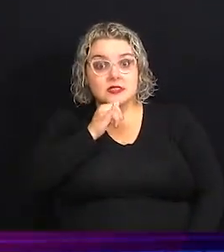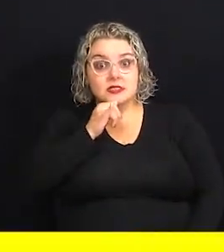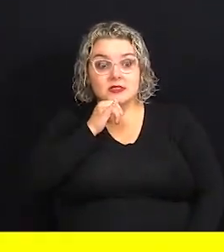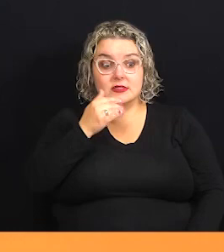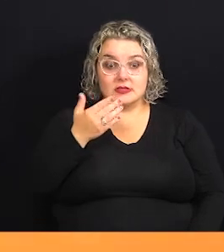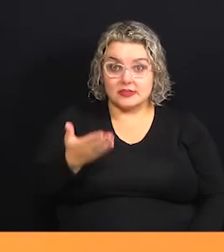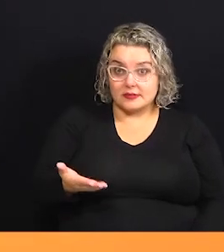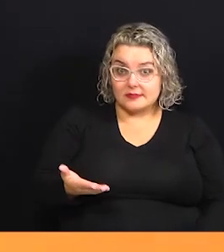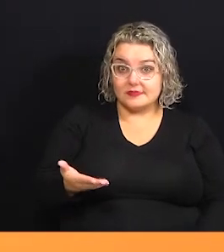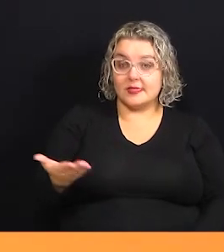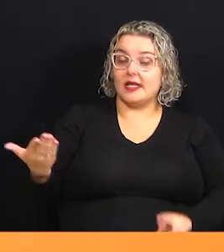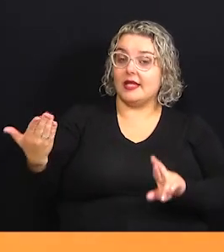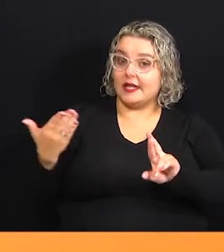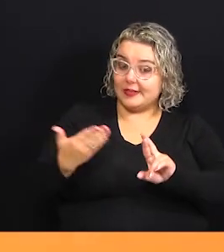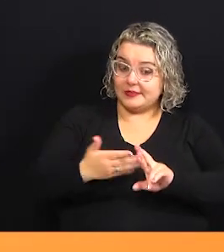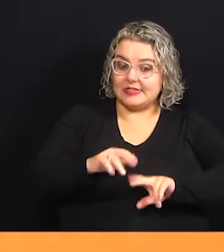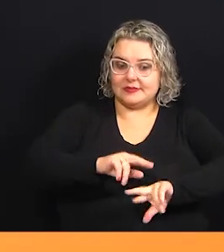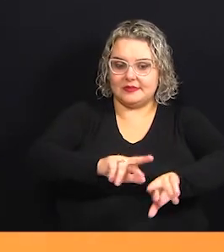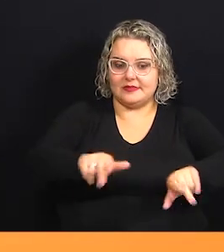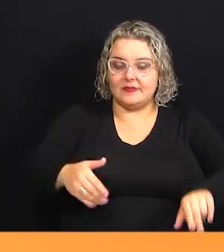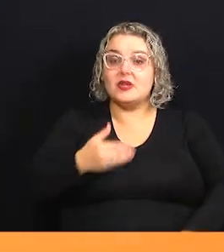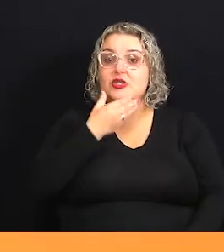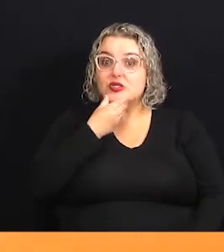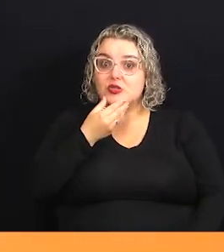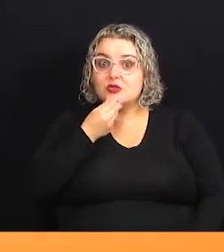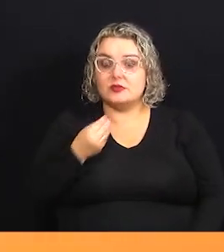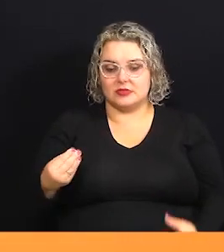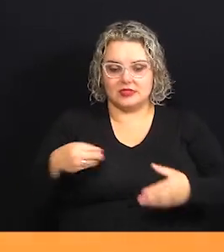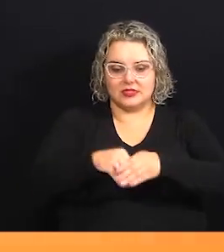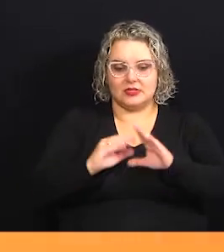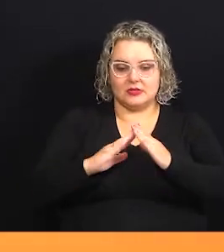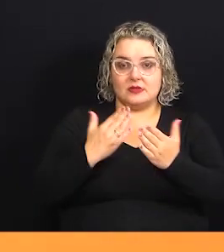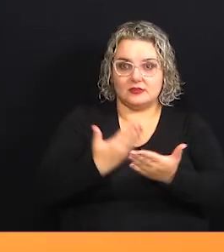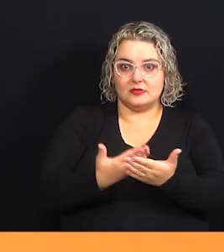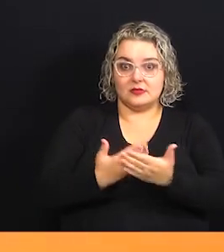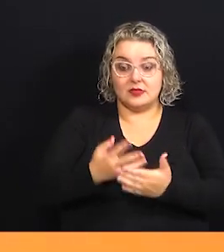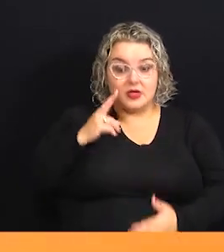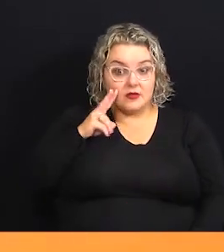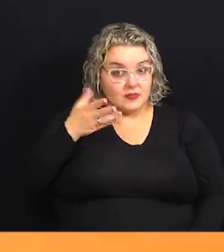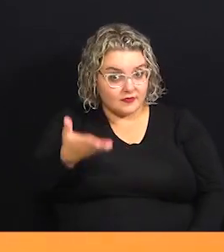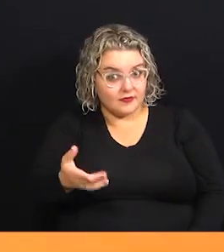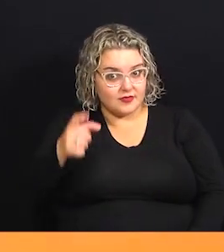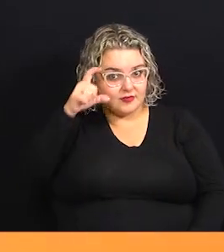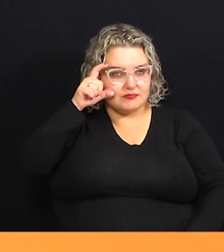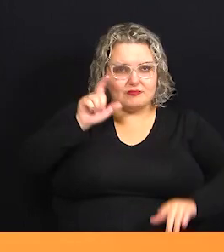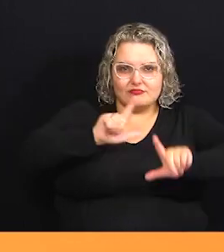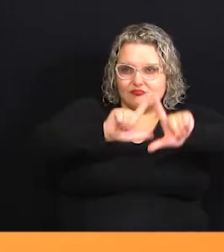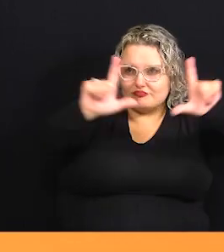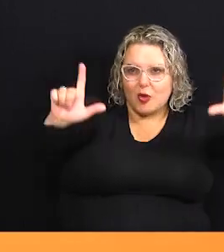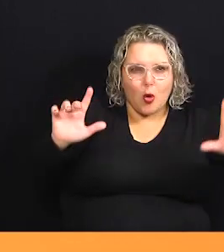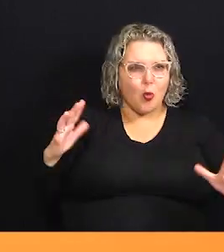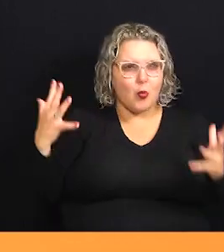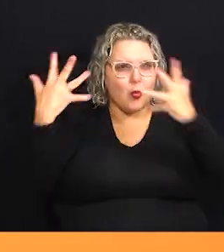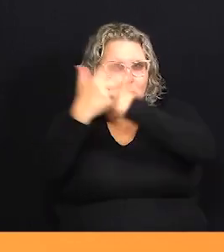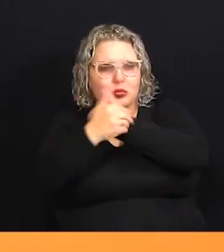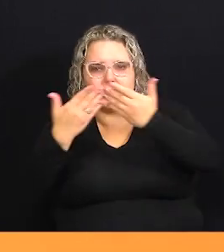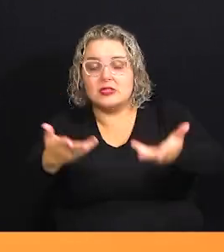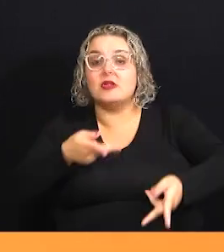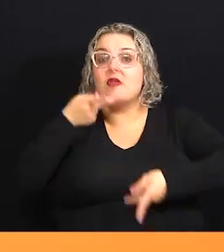exemplo você não representa para muitos meninos que estão hoje na escola, que veem você aí nesse espaço, com esse cenário bonito,